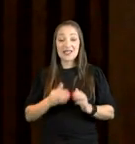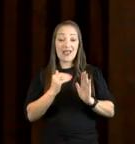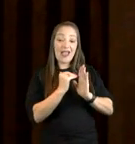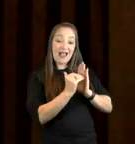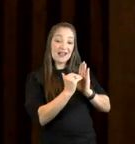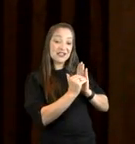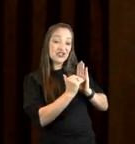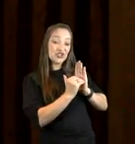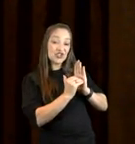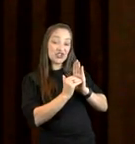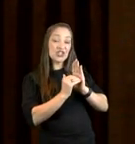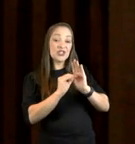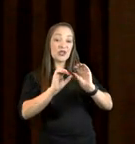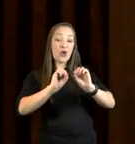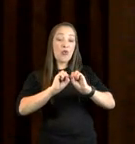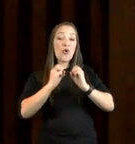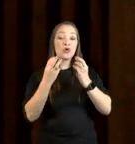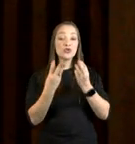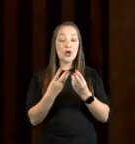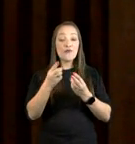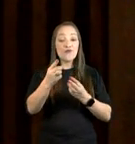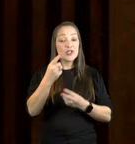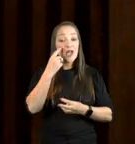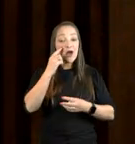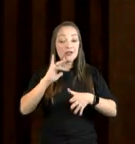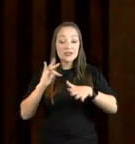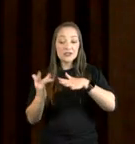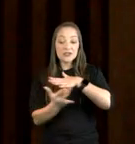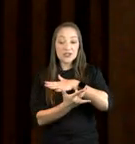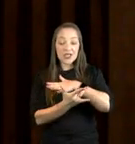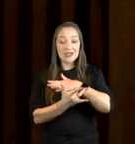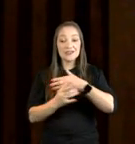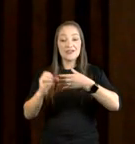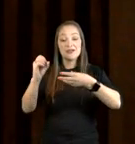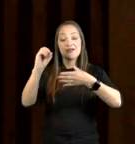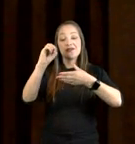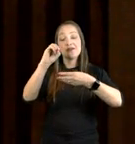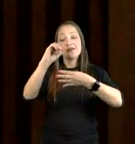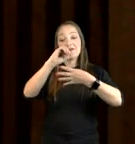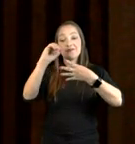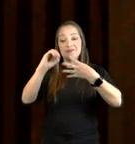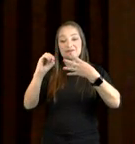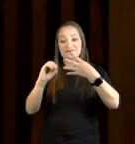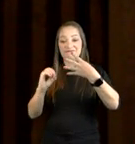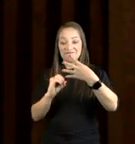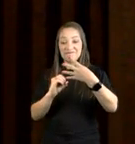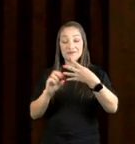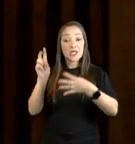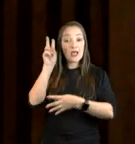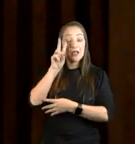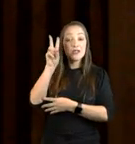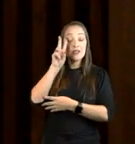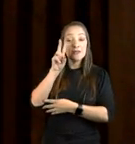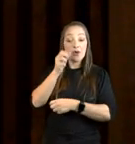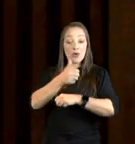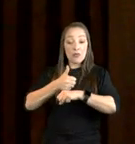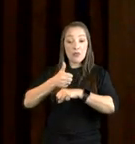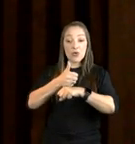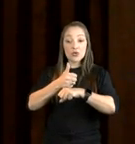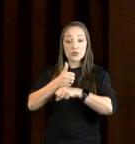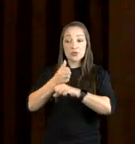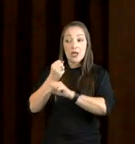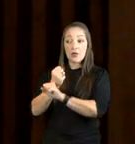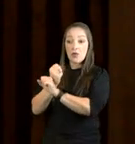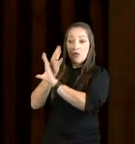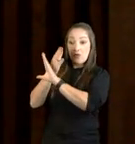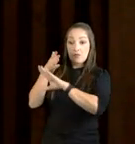workshop, fique de olho nas redes sociais do CREA São Paulo. Lembrando aos profissionais que estão participando online, que